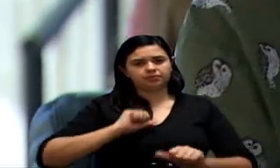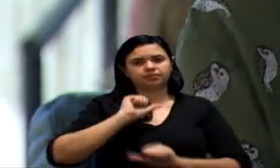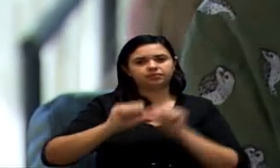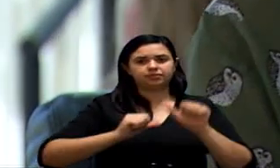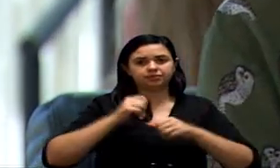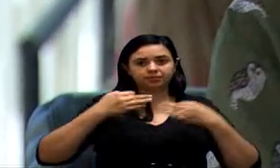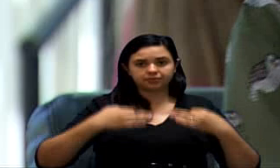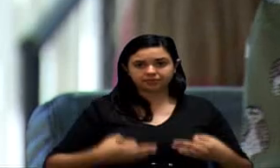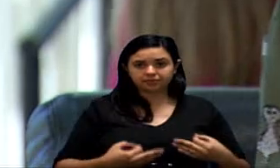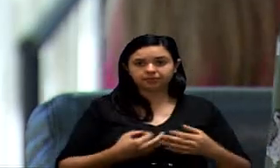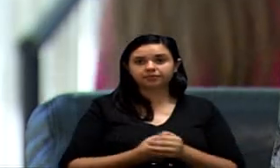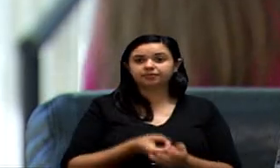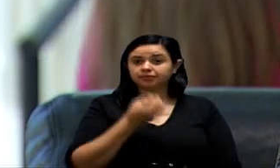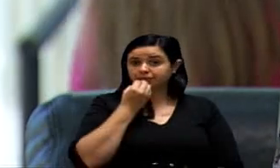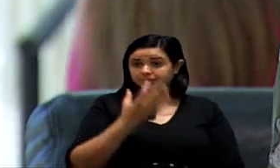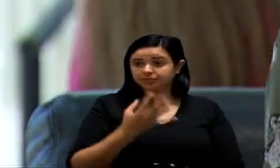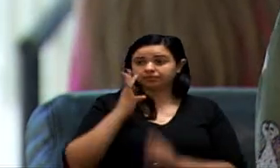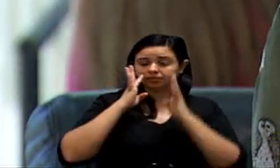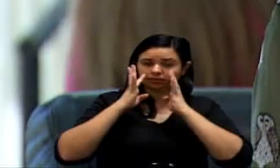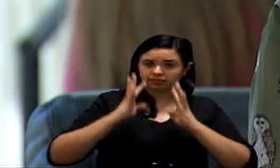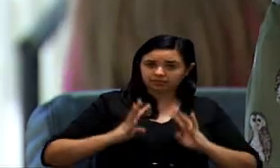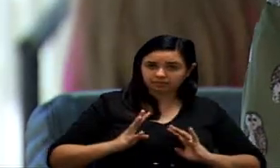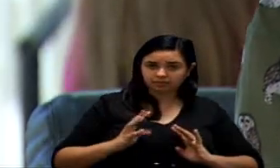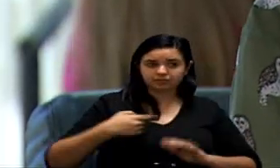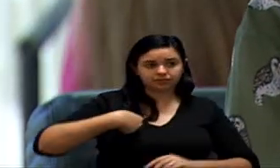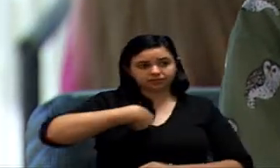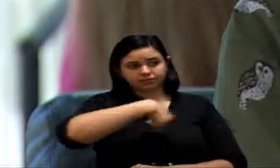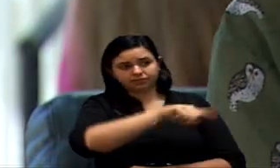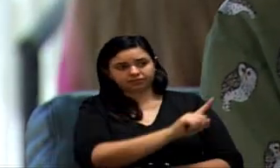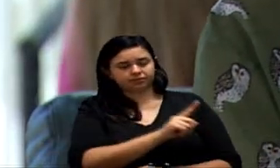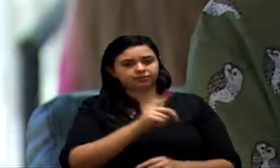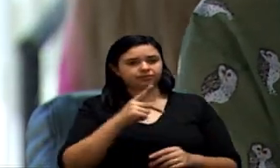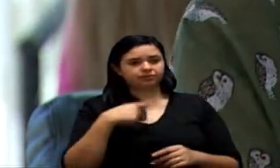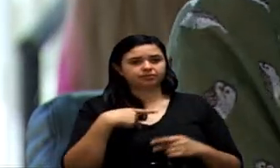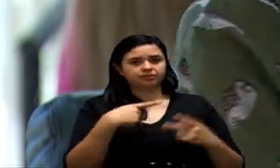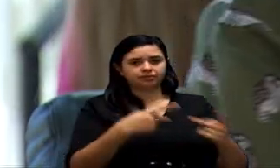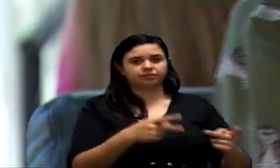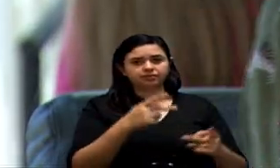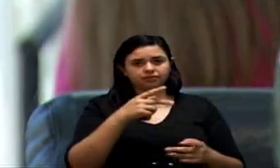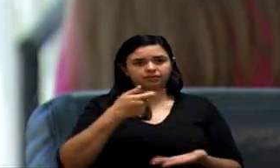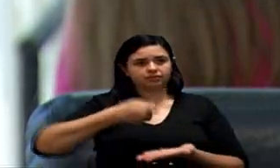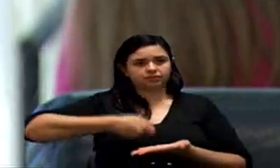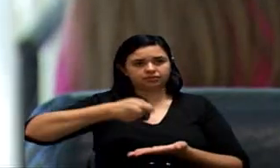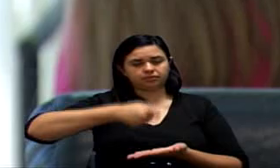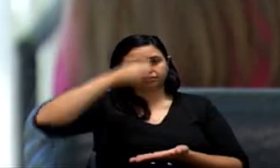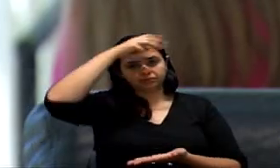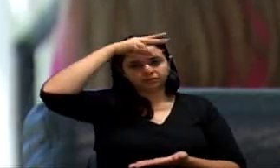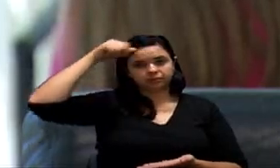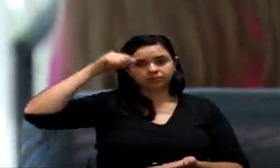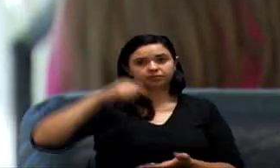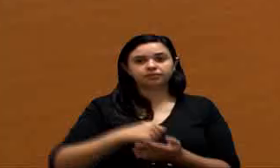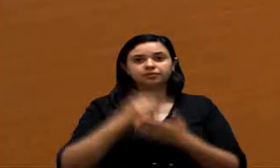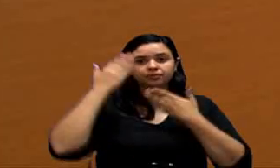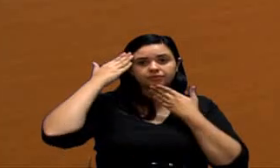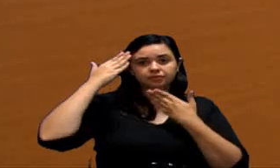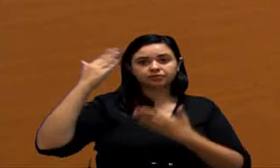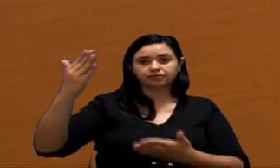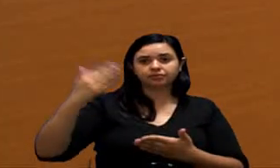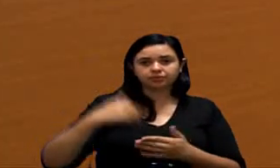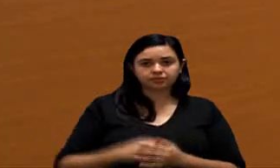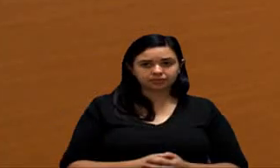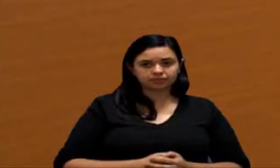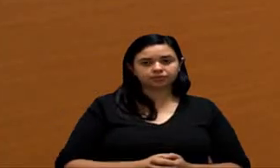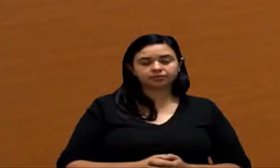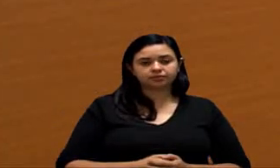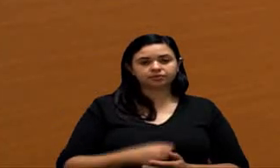Que bom que vocês nos ouviram e estão indo em loco também para cobrar o prefeito. Obrigada. Contra. Obrigado. Vereador, presidente,